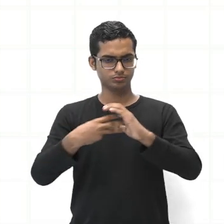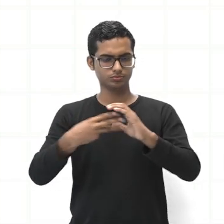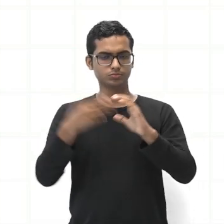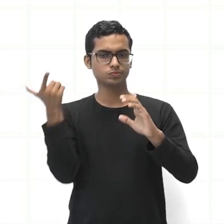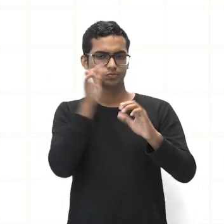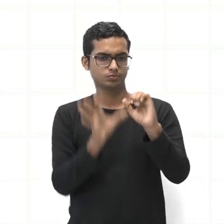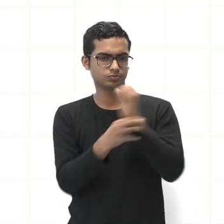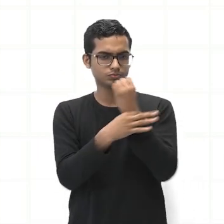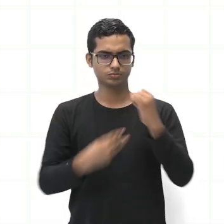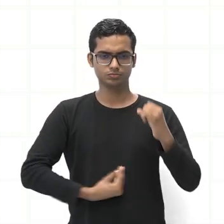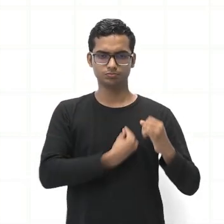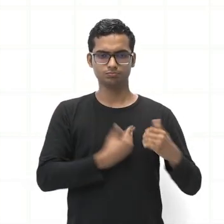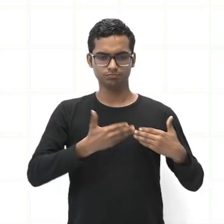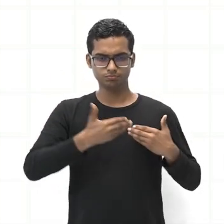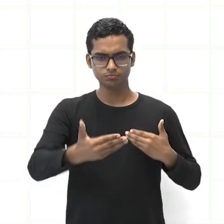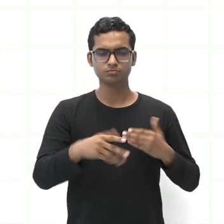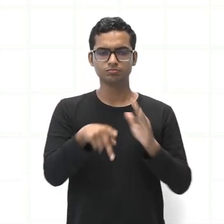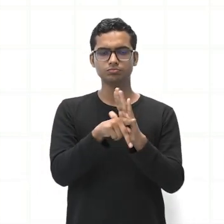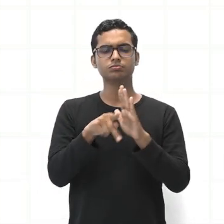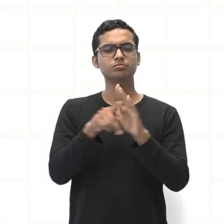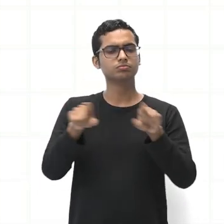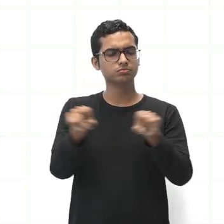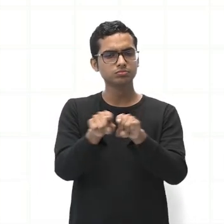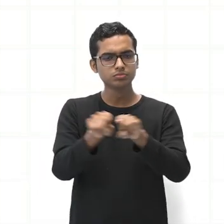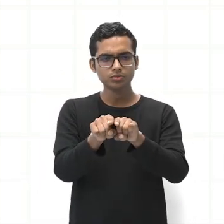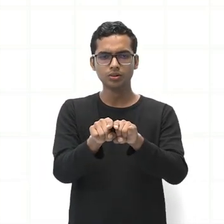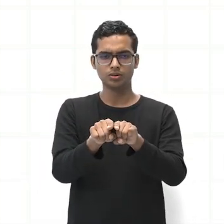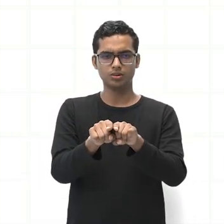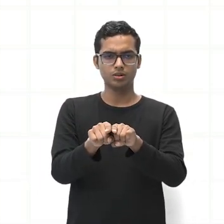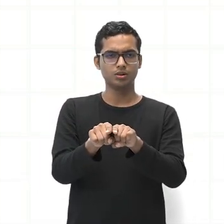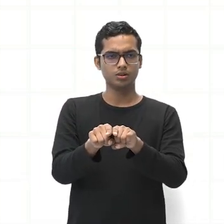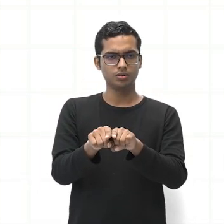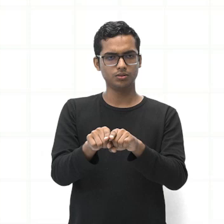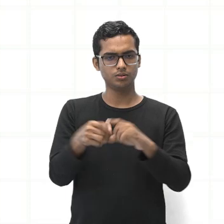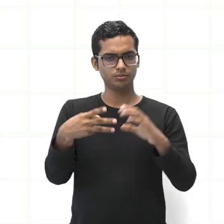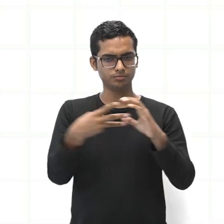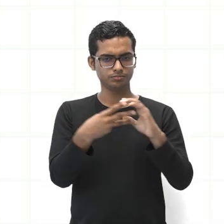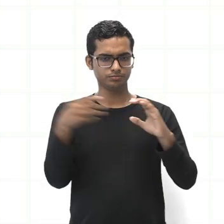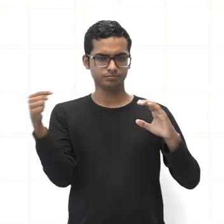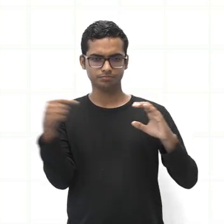a nossa sobrevivência do organismo, certo?